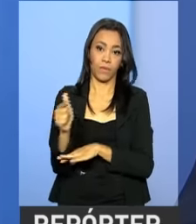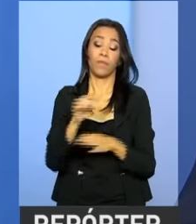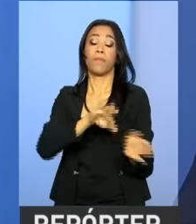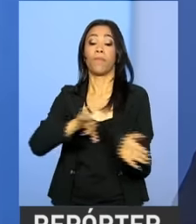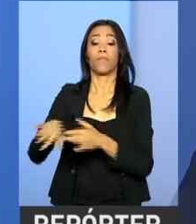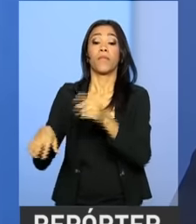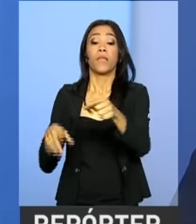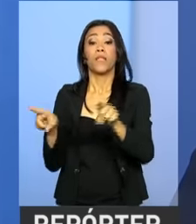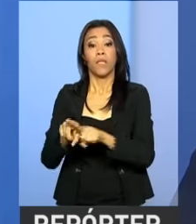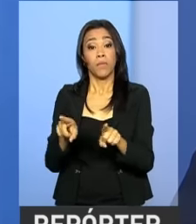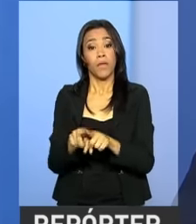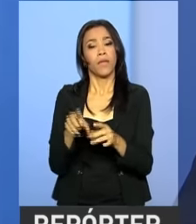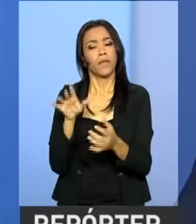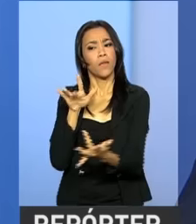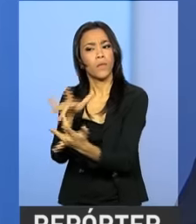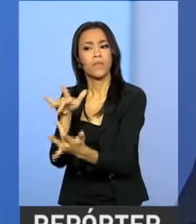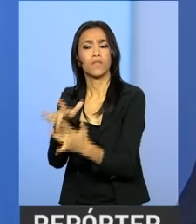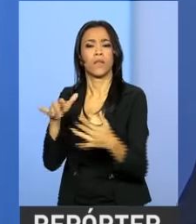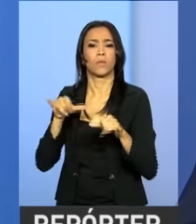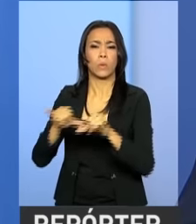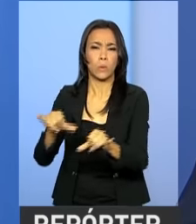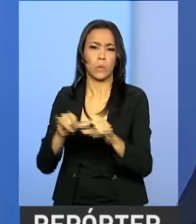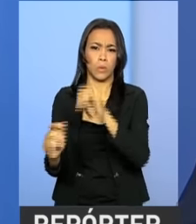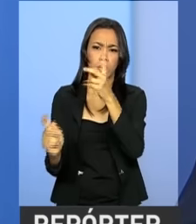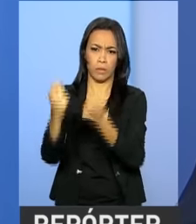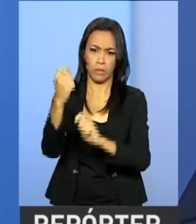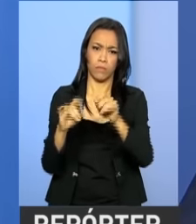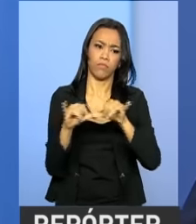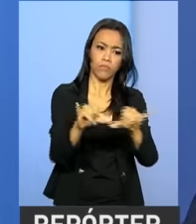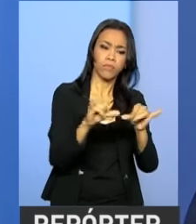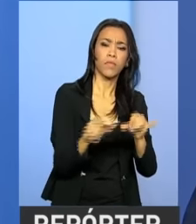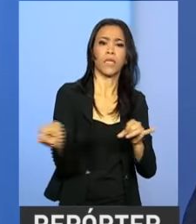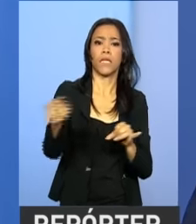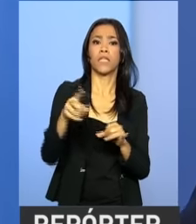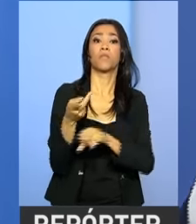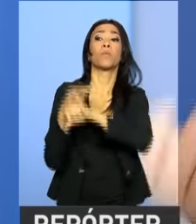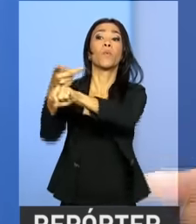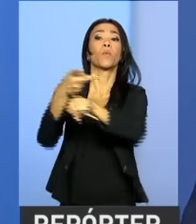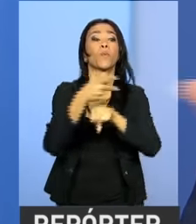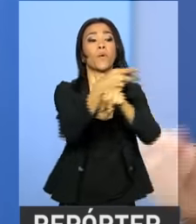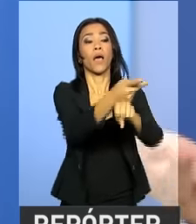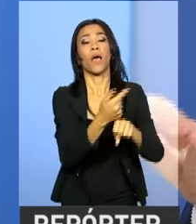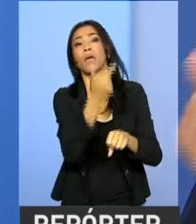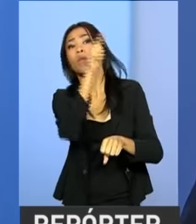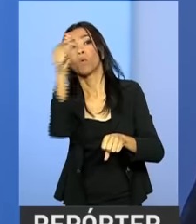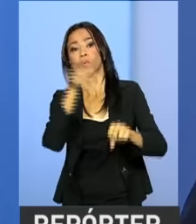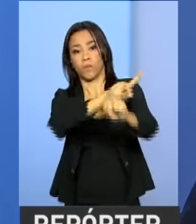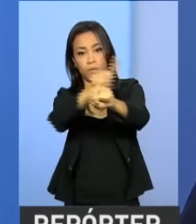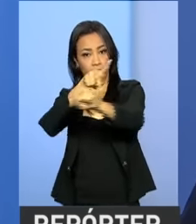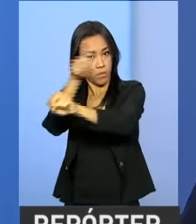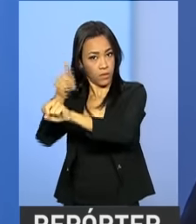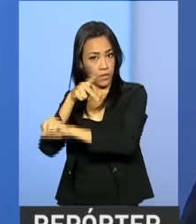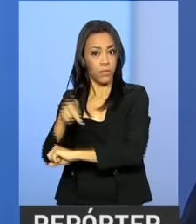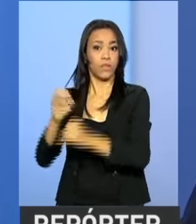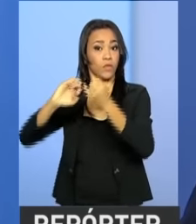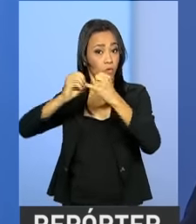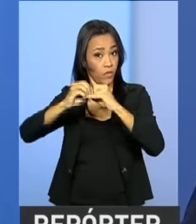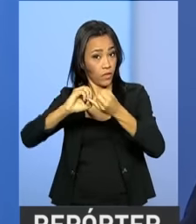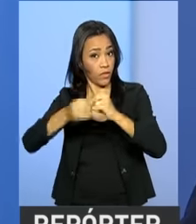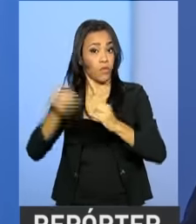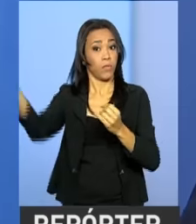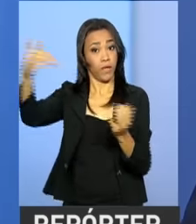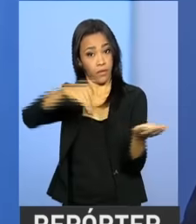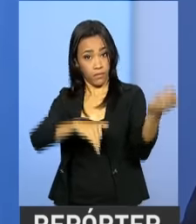também atacadistas para que eles possam buscar na América esse feijão